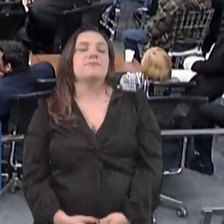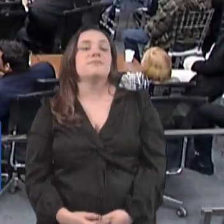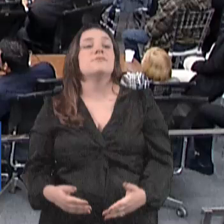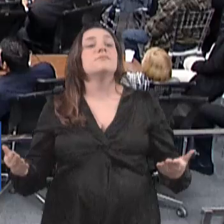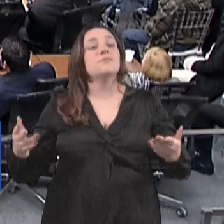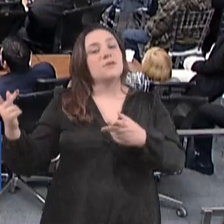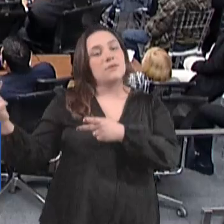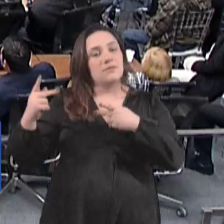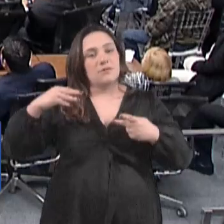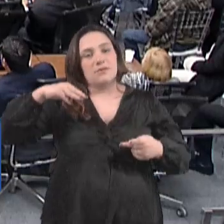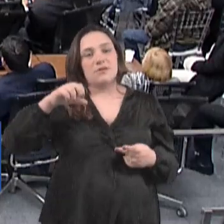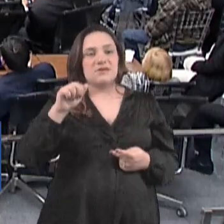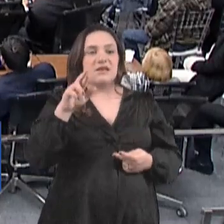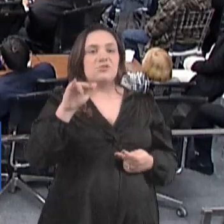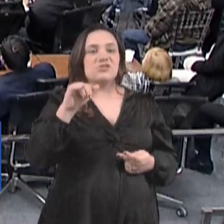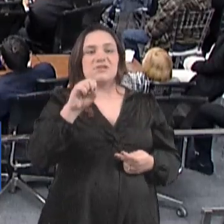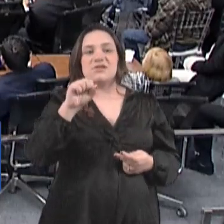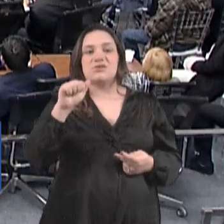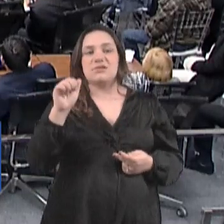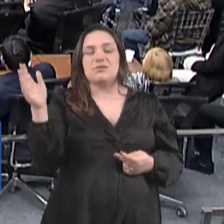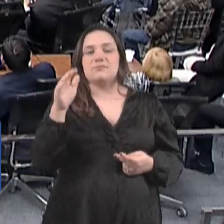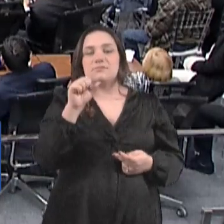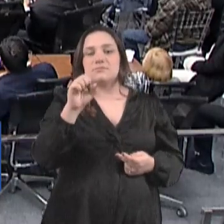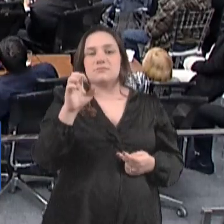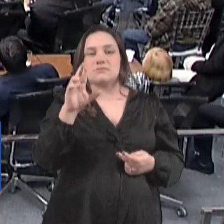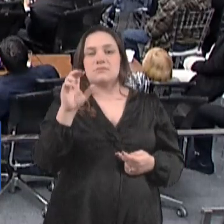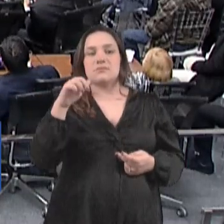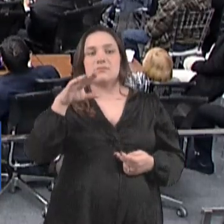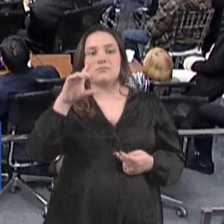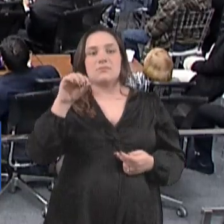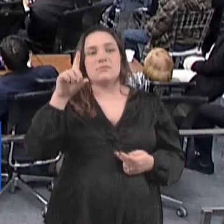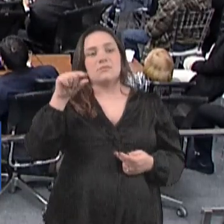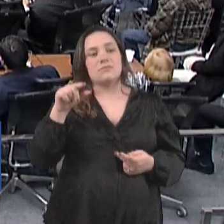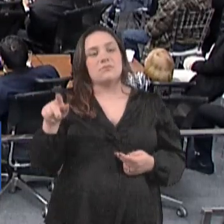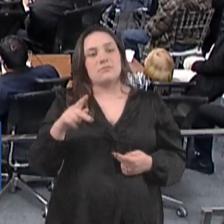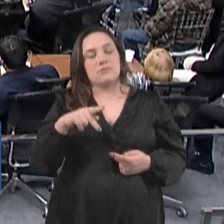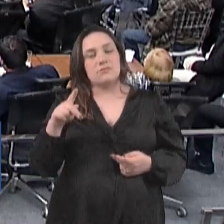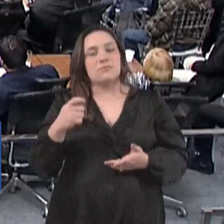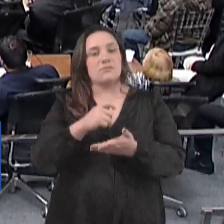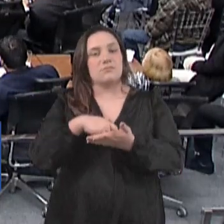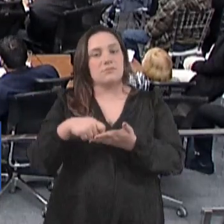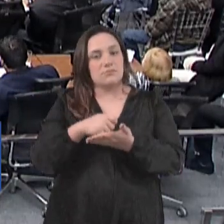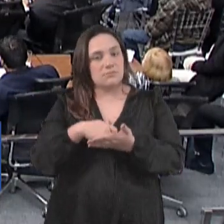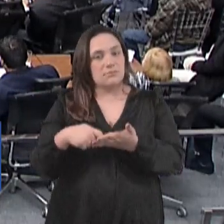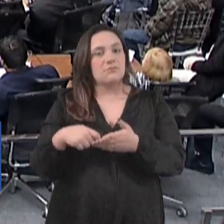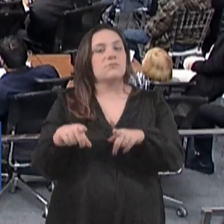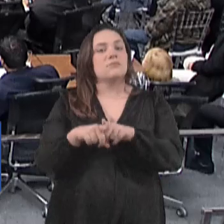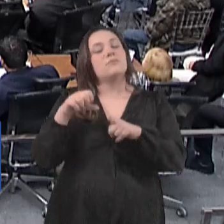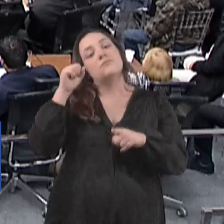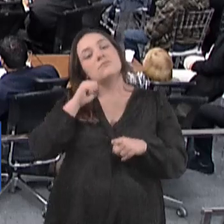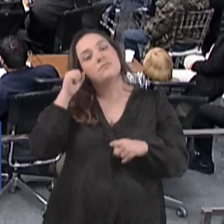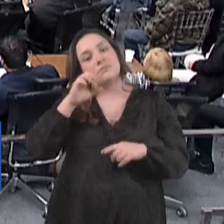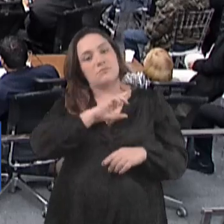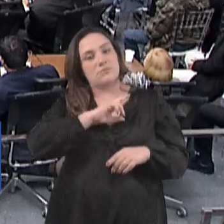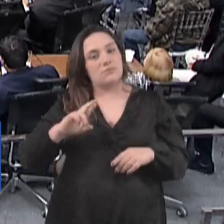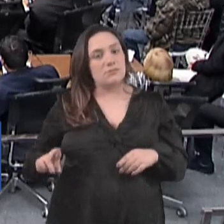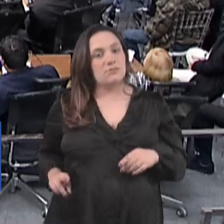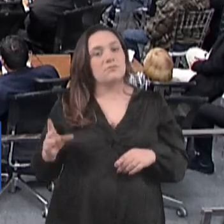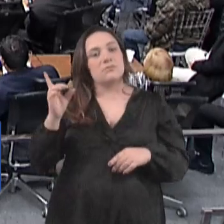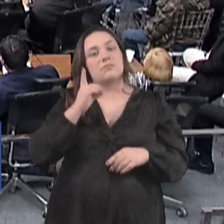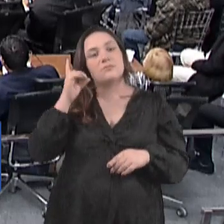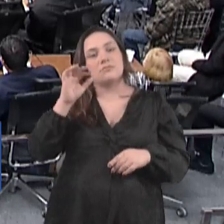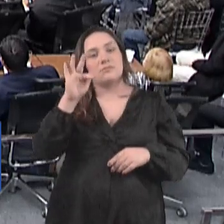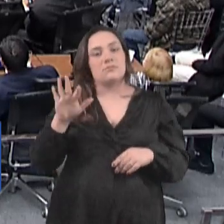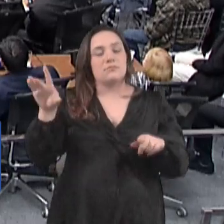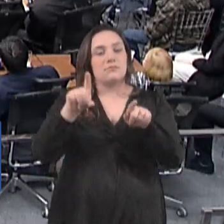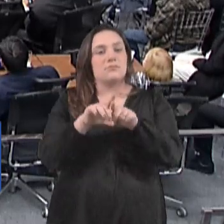Convidamos Marisa Monteiro Serrano, educadora, escritora, foi senadora da República, deputada